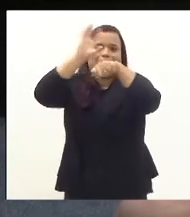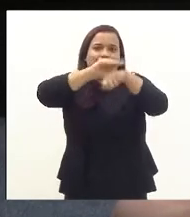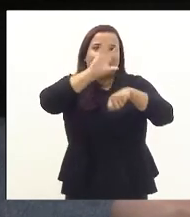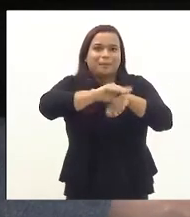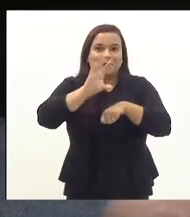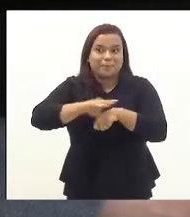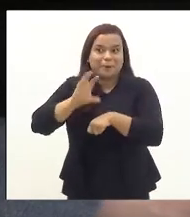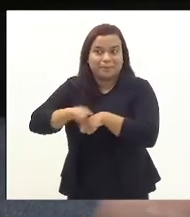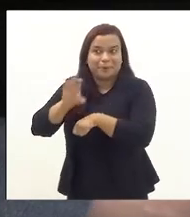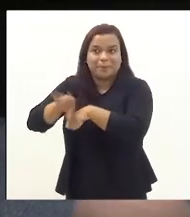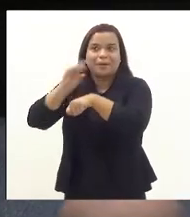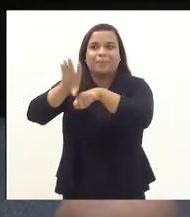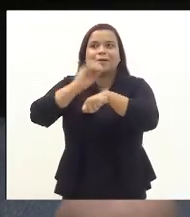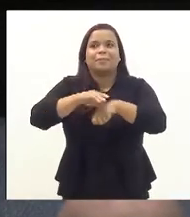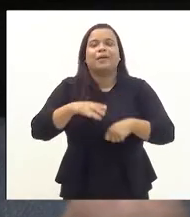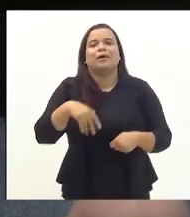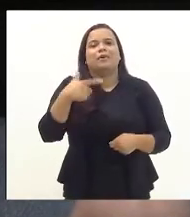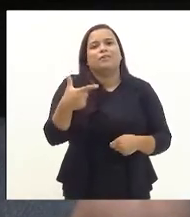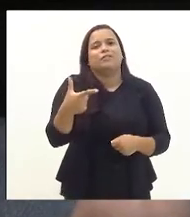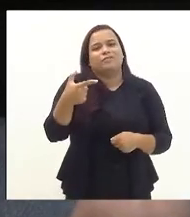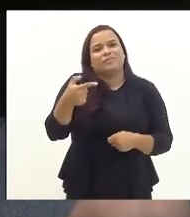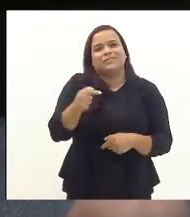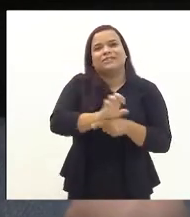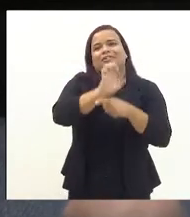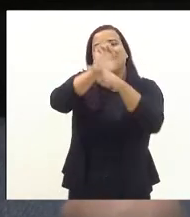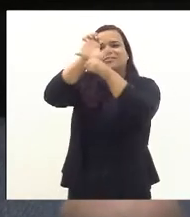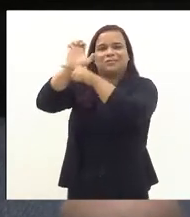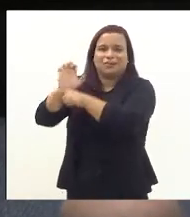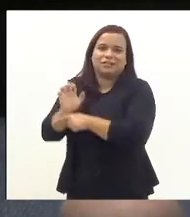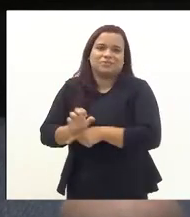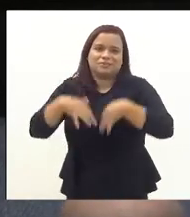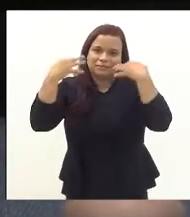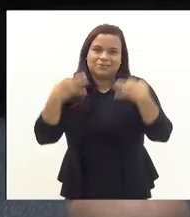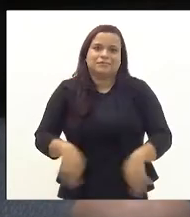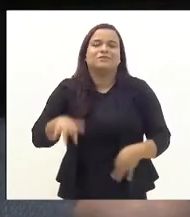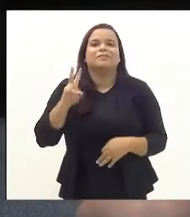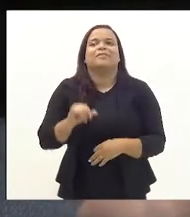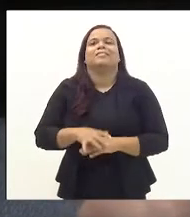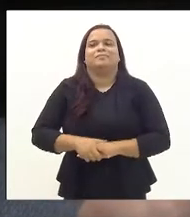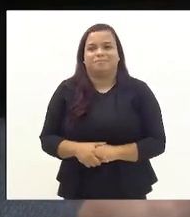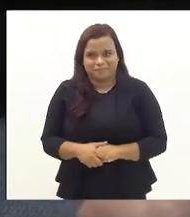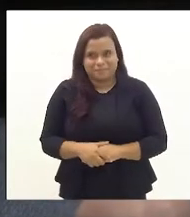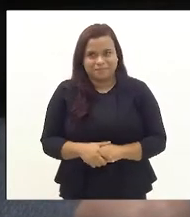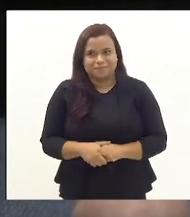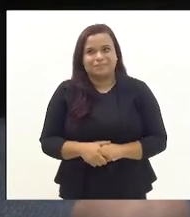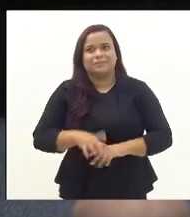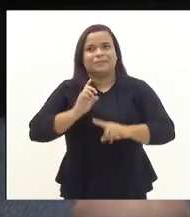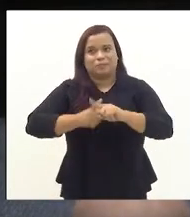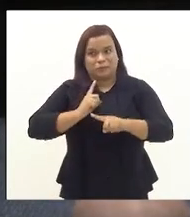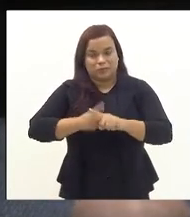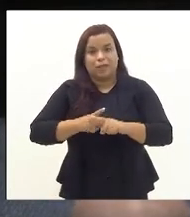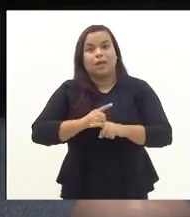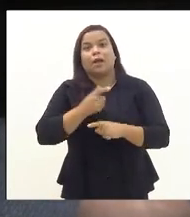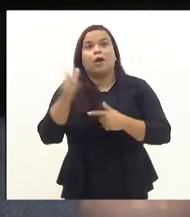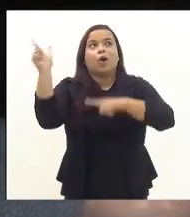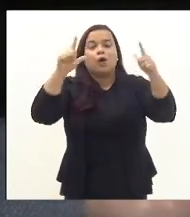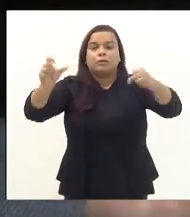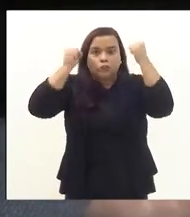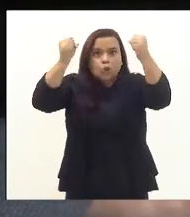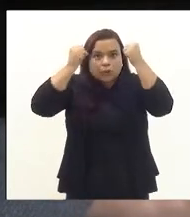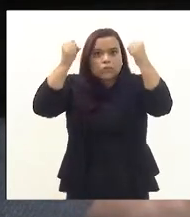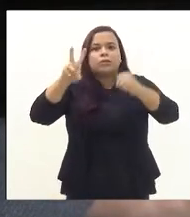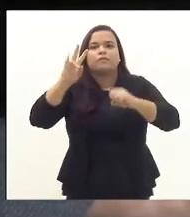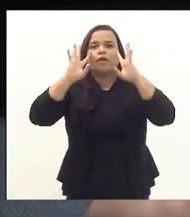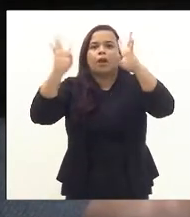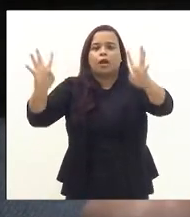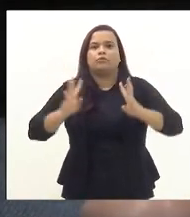nos próximos 27 estados, sem sombra de dúvidas, porque as torcidas dos demais estados estão nos observando.